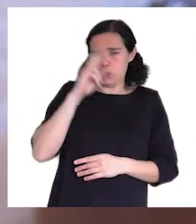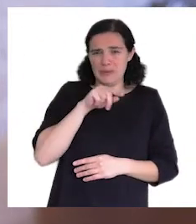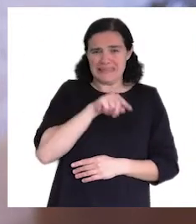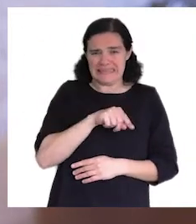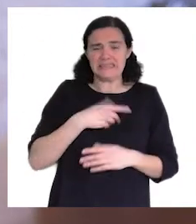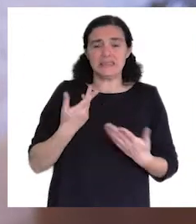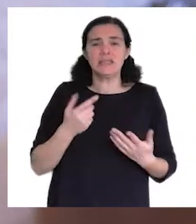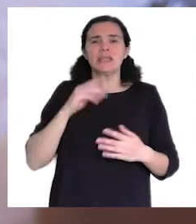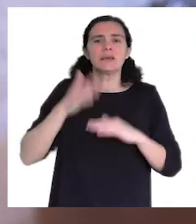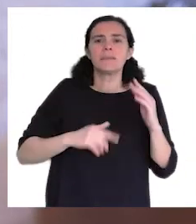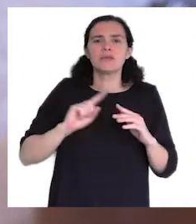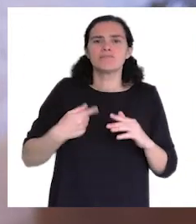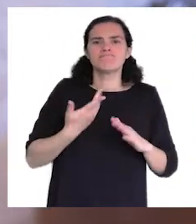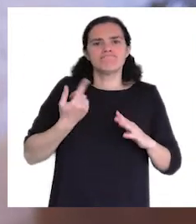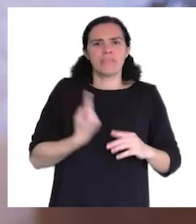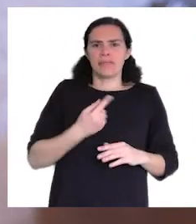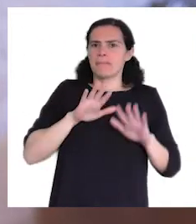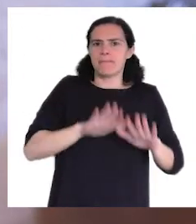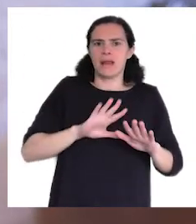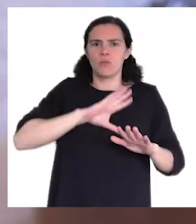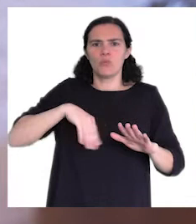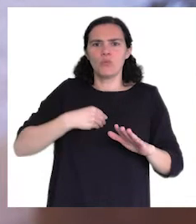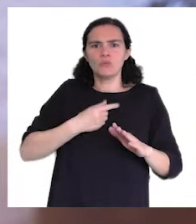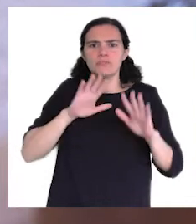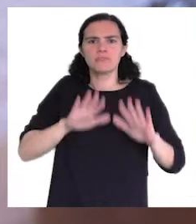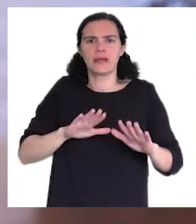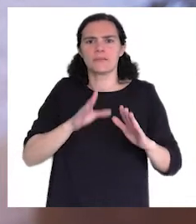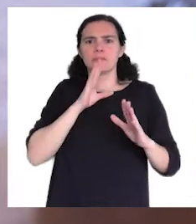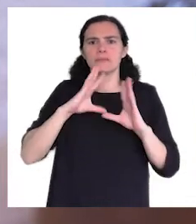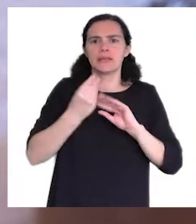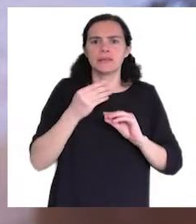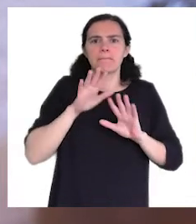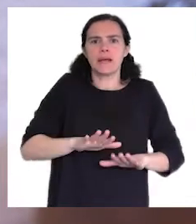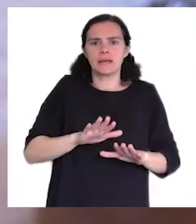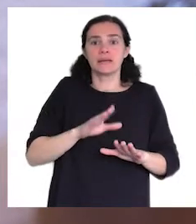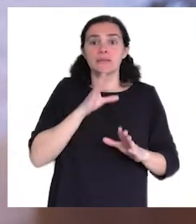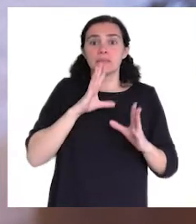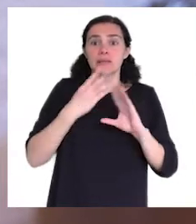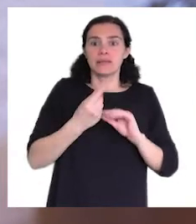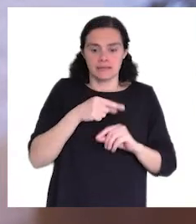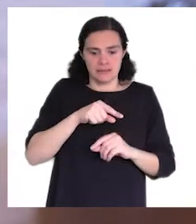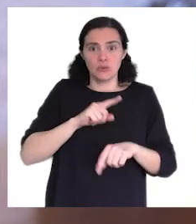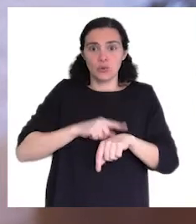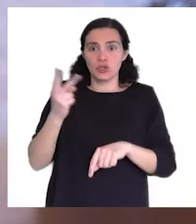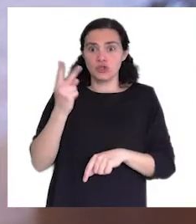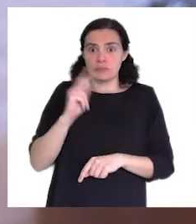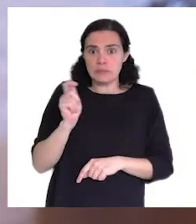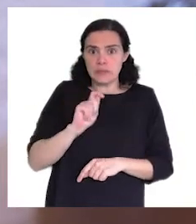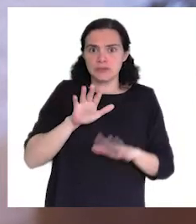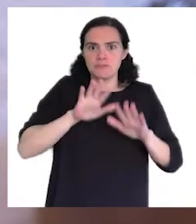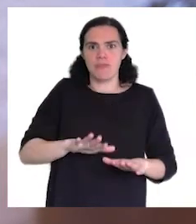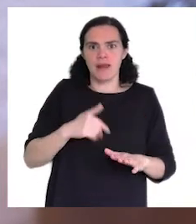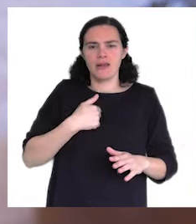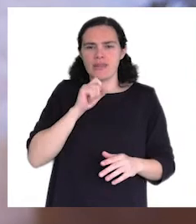exacerbada e que, de repente, fomos obrigados a parar globalmente um planeta. E o planeta parou durante estes 2